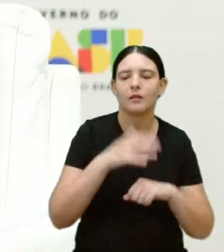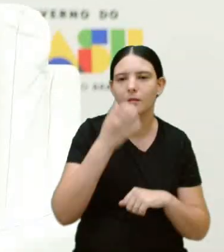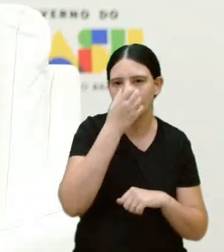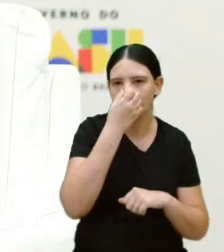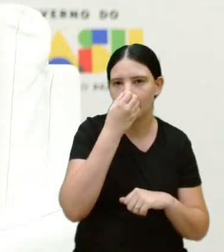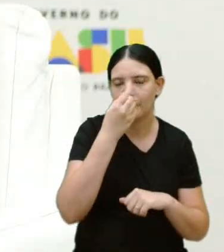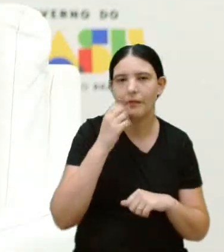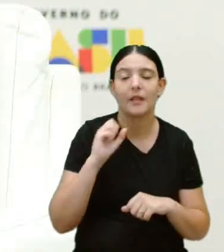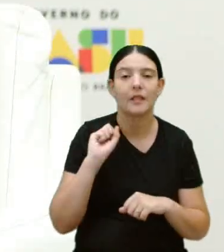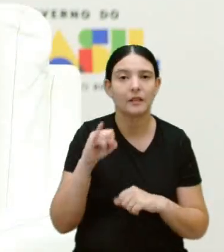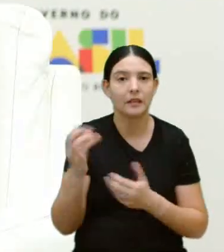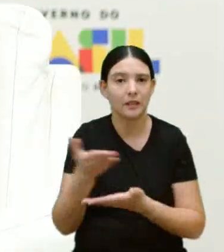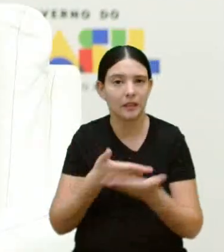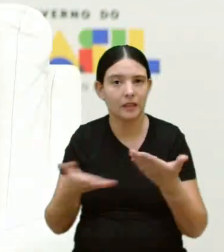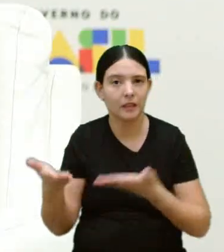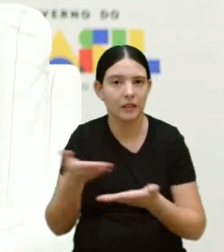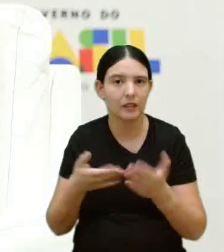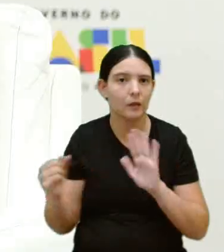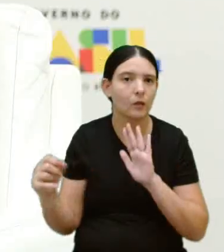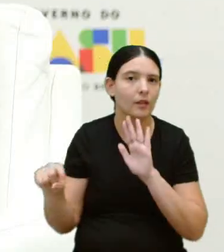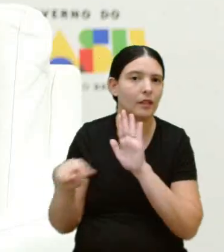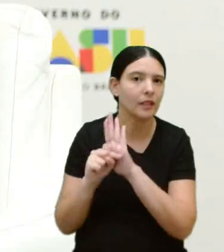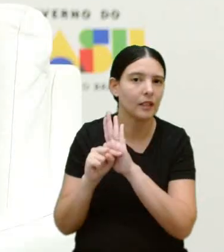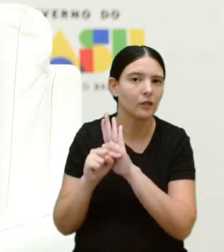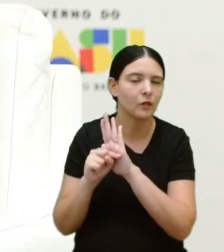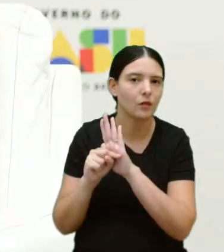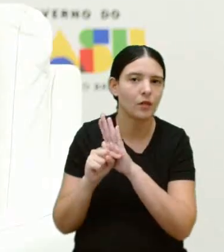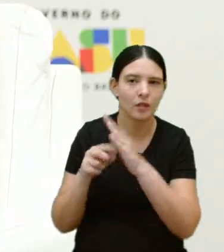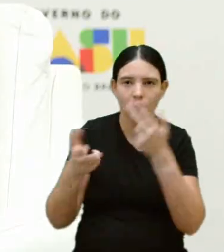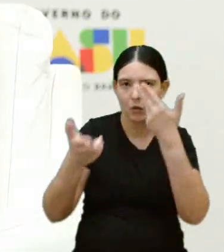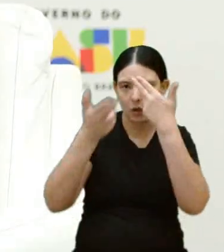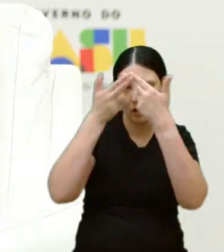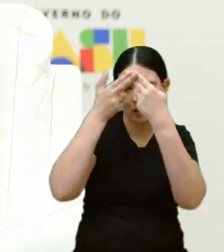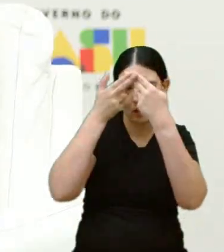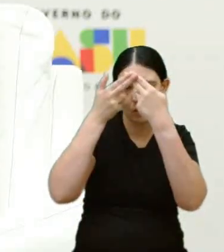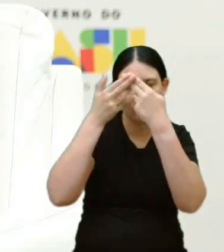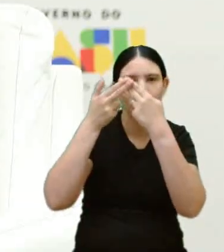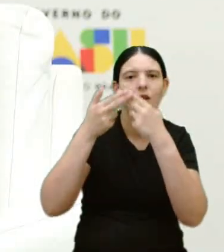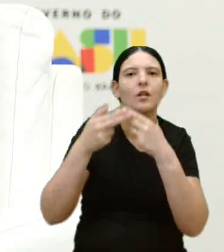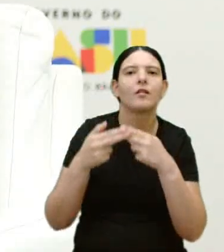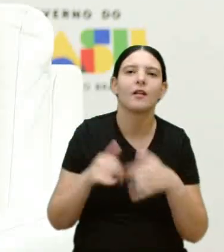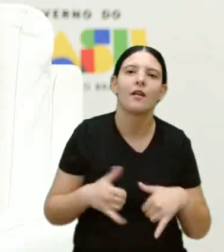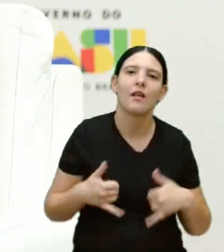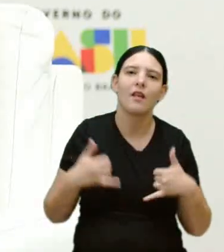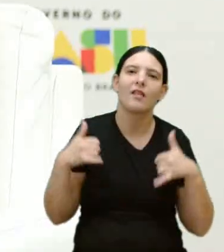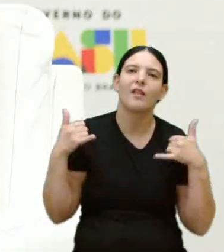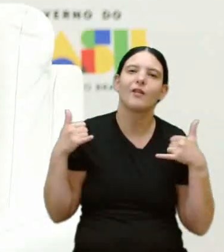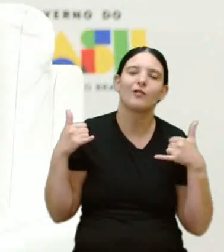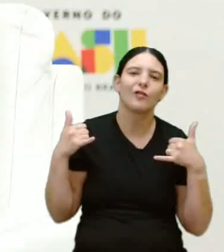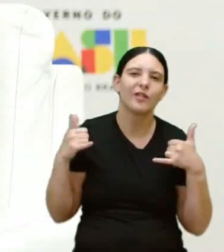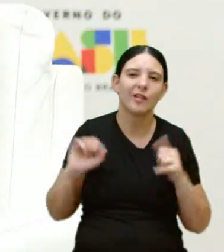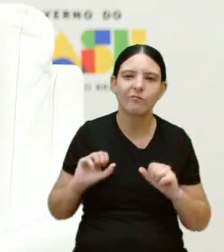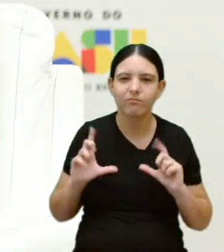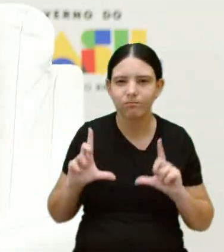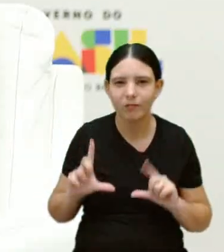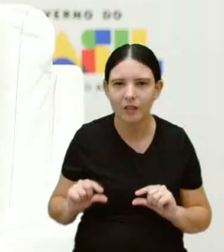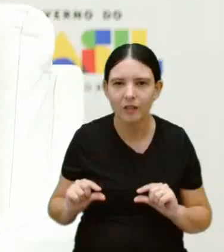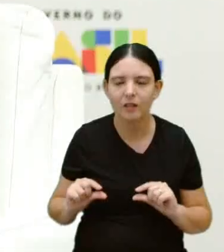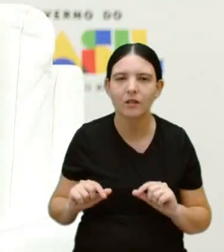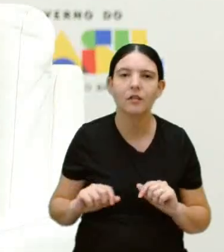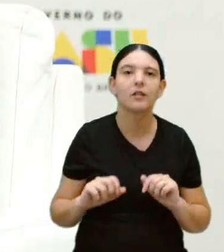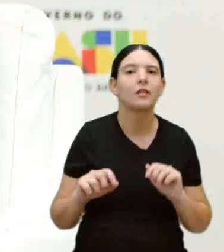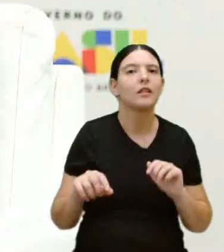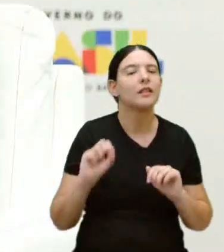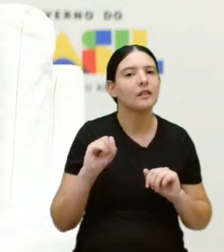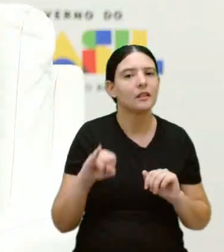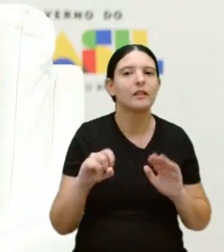interação negativa, eu fico com trauma e fico com menos energia para investir amorosamente. De uma interação negativa, uma frustração,